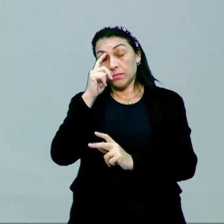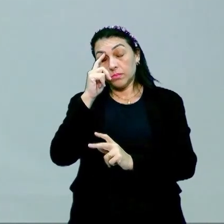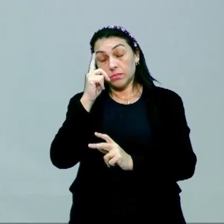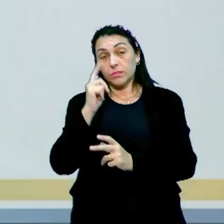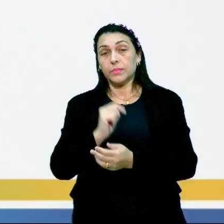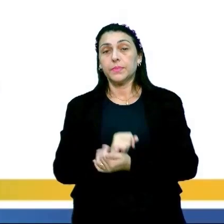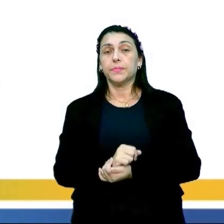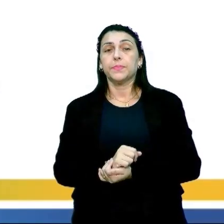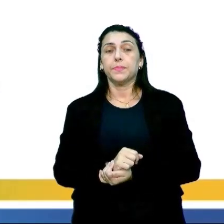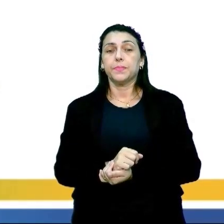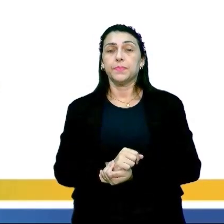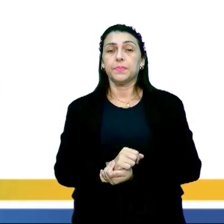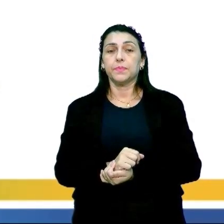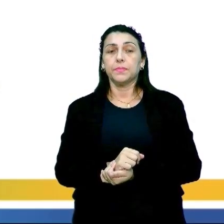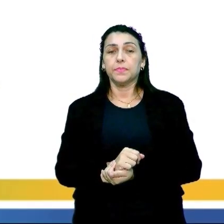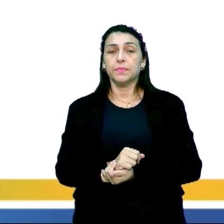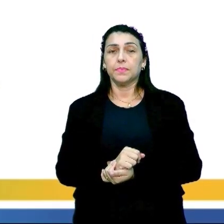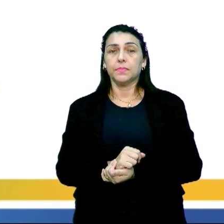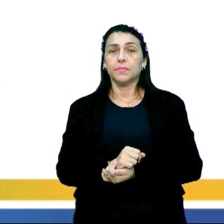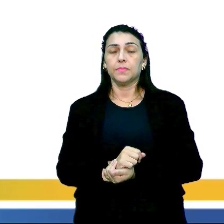Então,